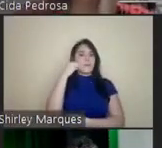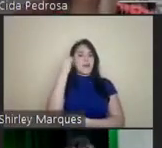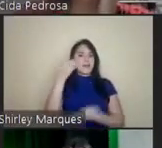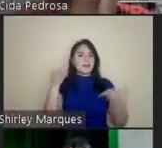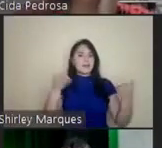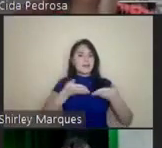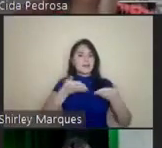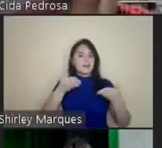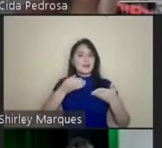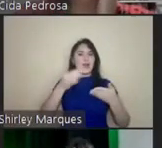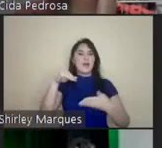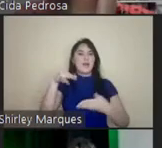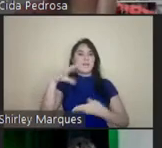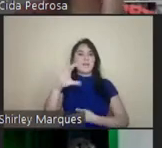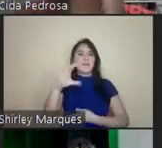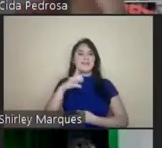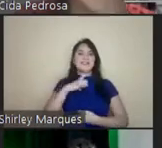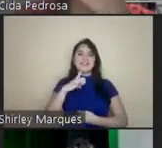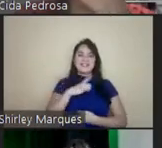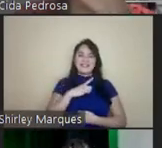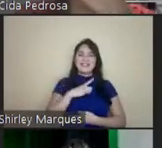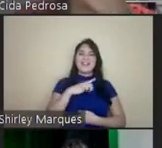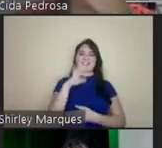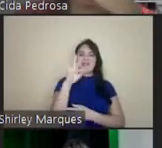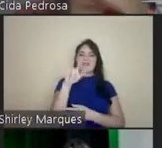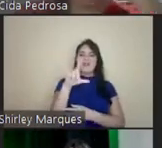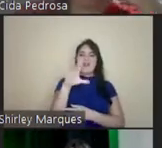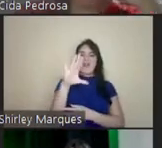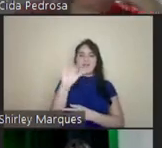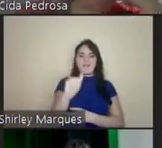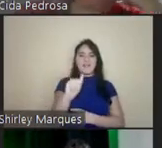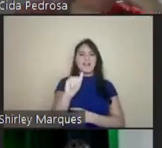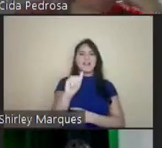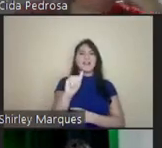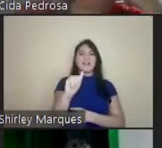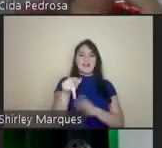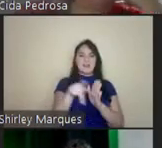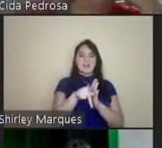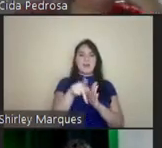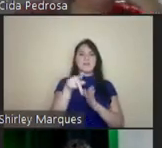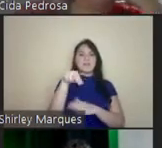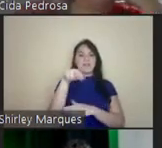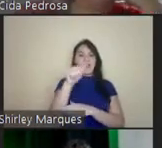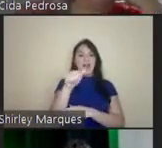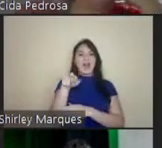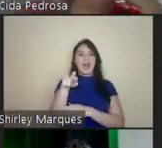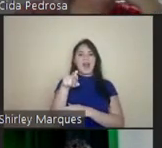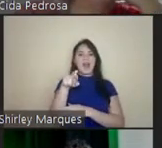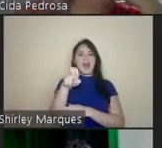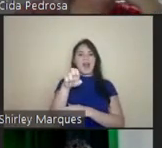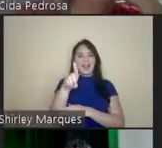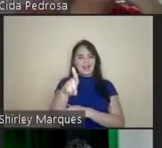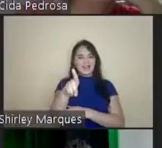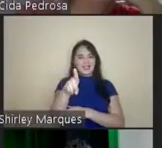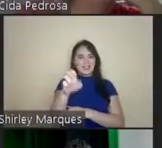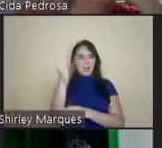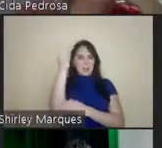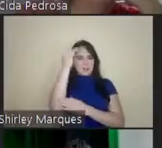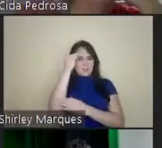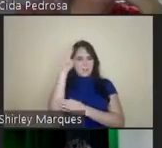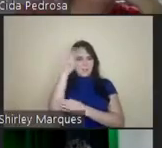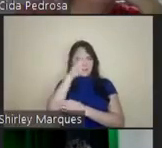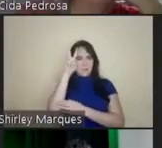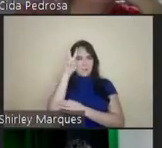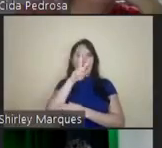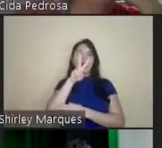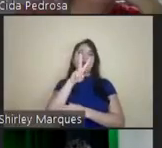do Flica na Rede, né? Que foi um programa de memórias, diferente do que está rolando das festas literárias, fazendo essas versões